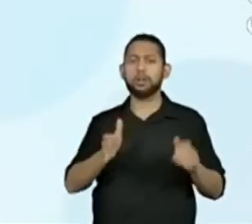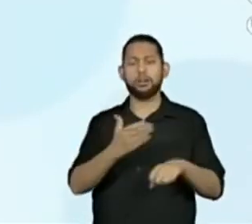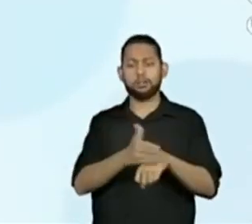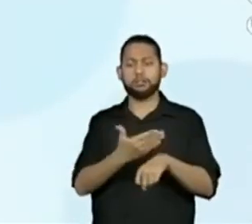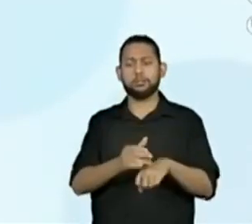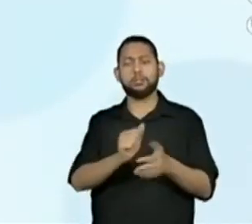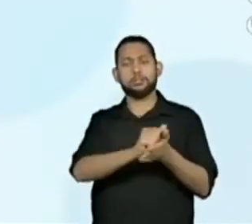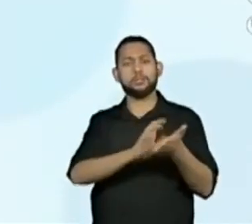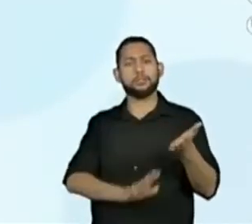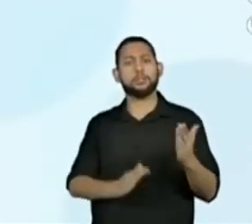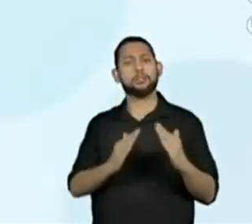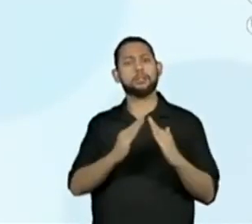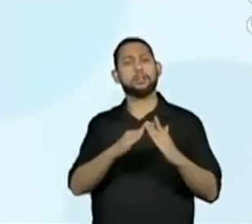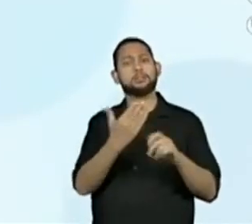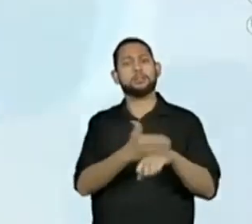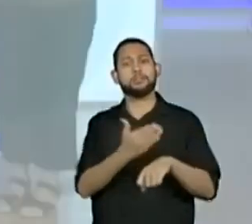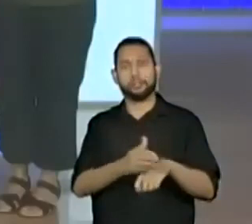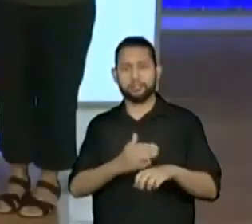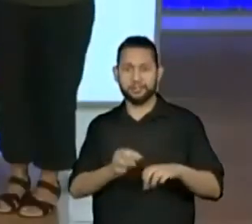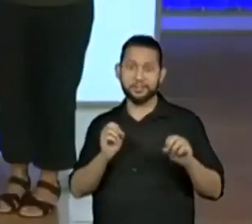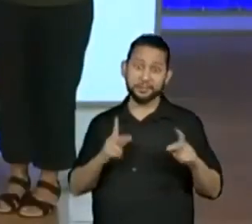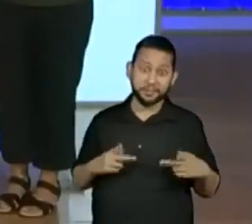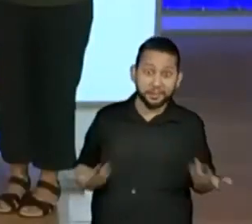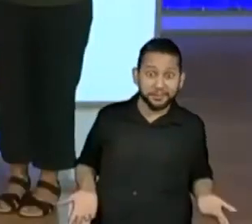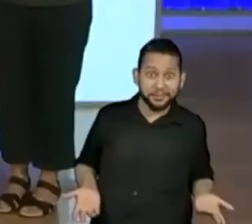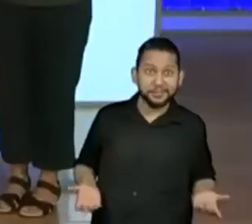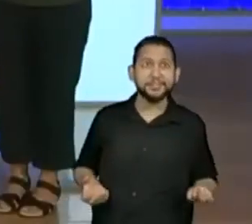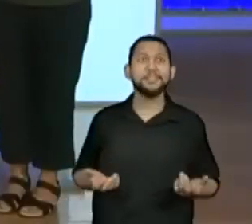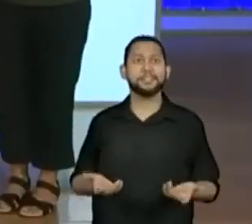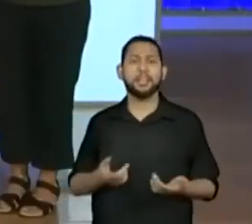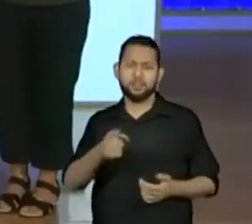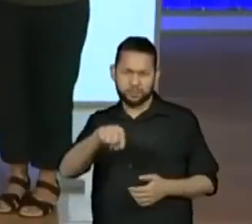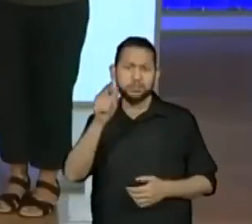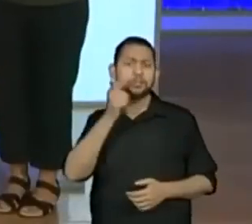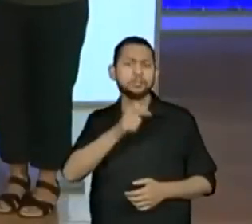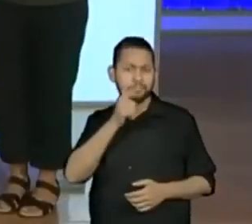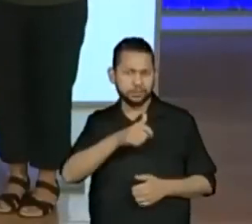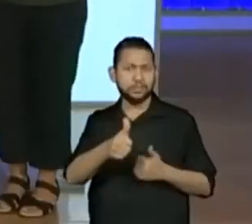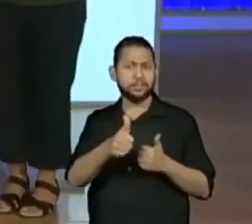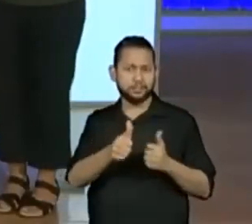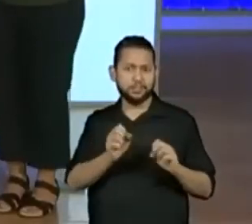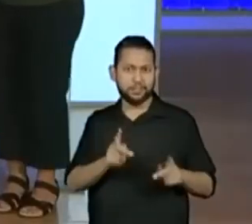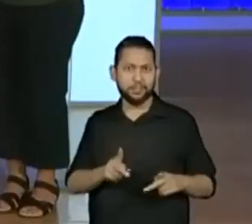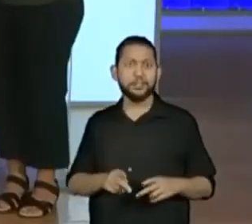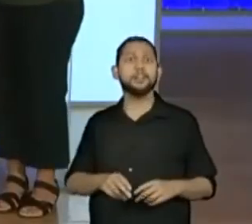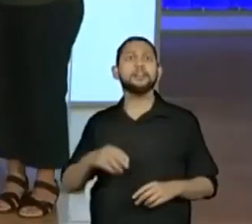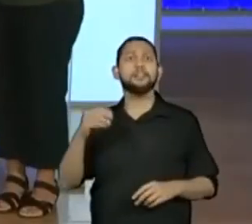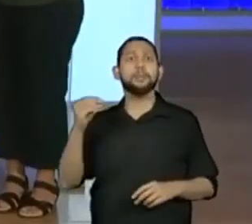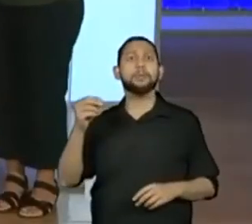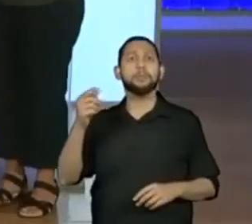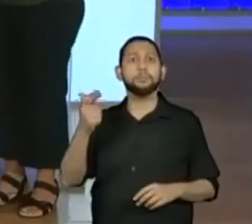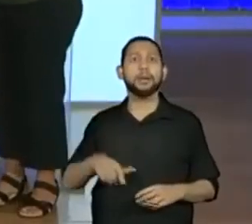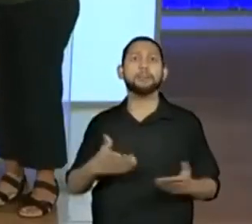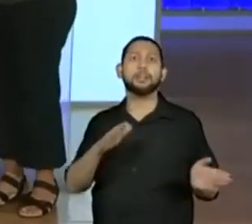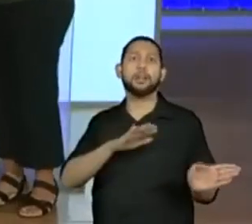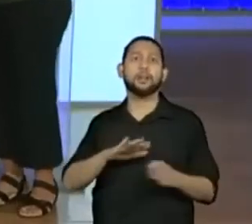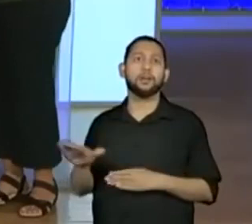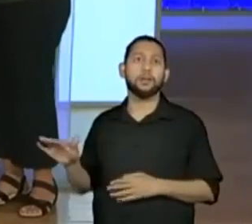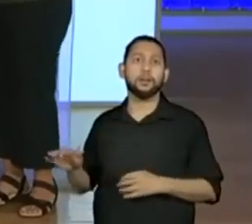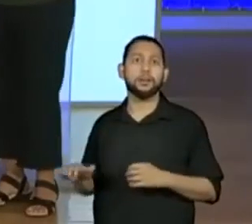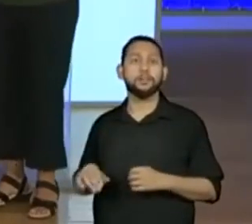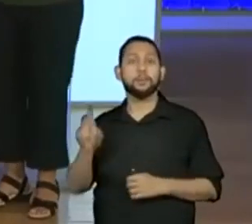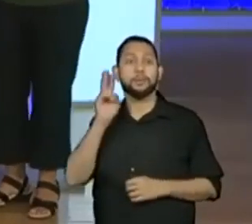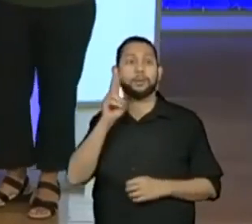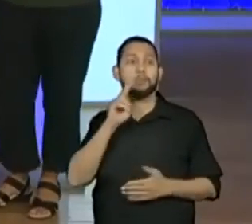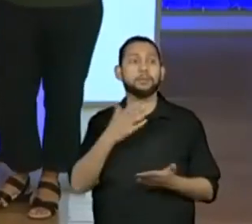professora? Você acha? Então vamos deixar. Sim. Vamos lá, vocês conseguem, hein? Isso mesmo. Vamos lá, então, para a nossa